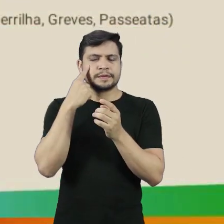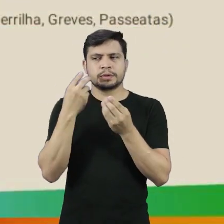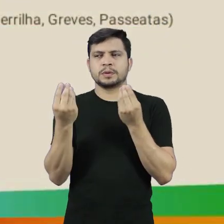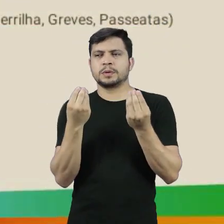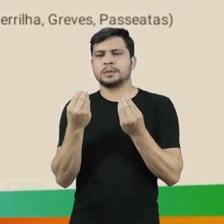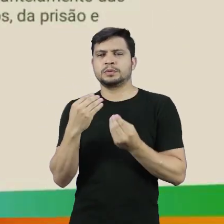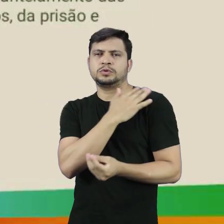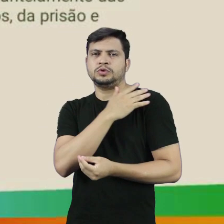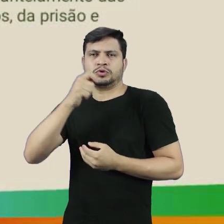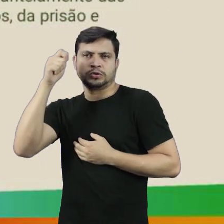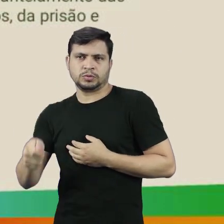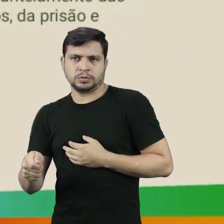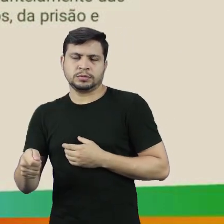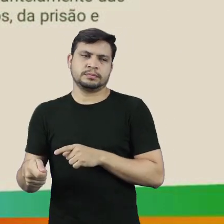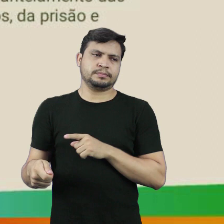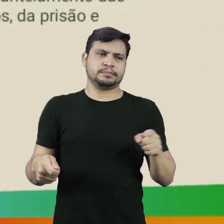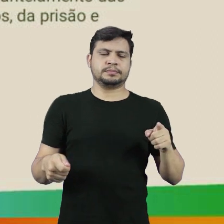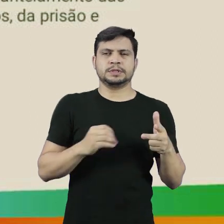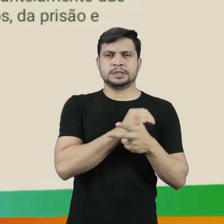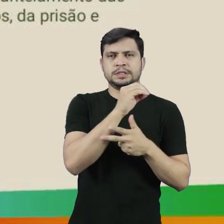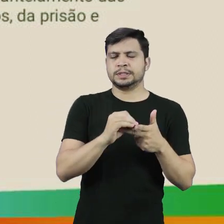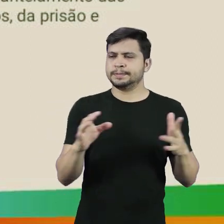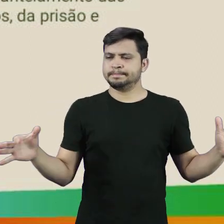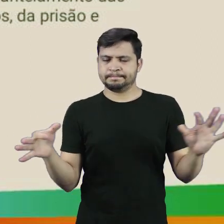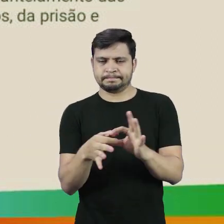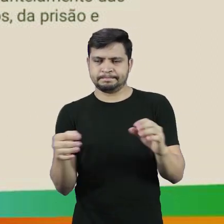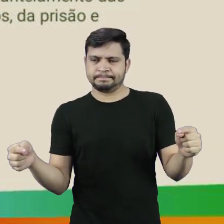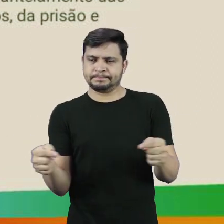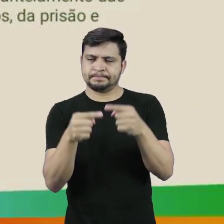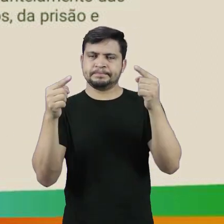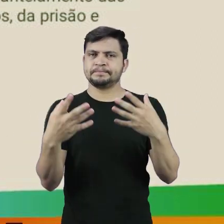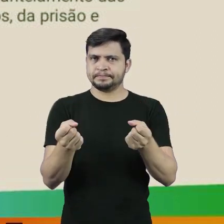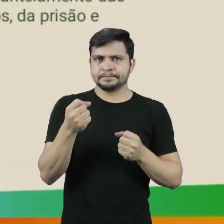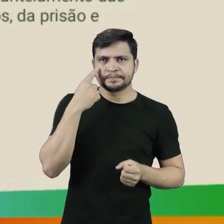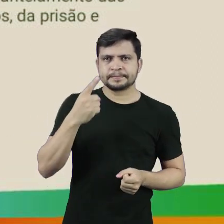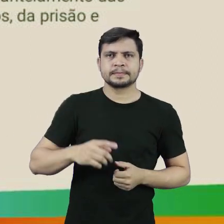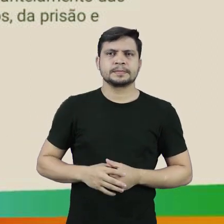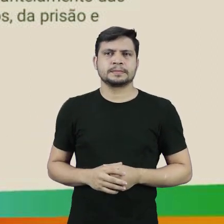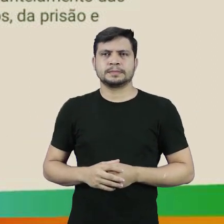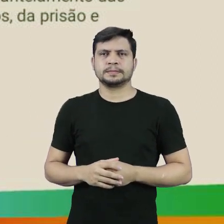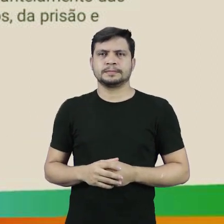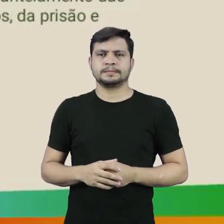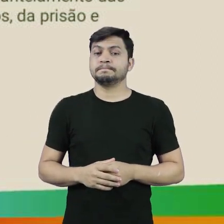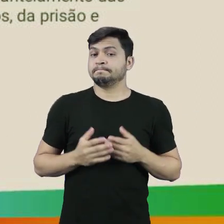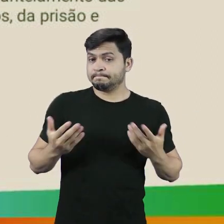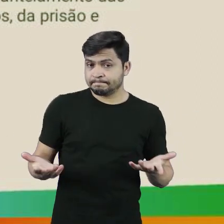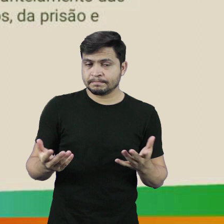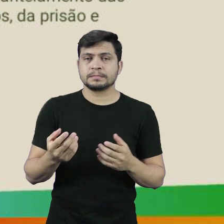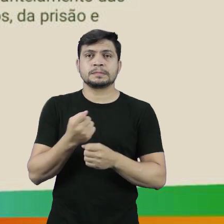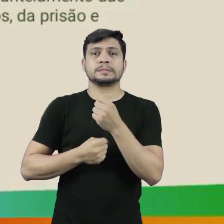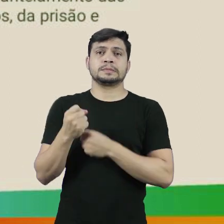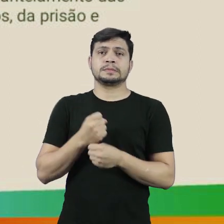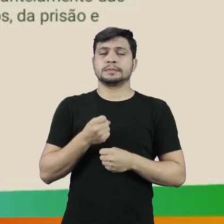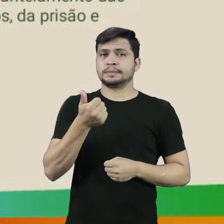encontram no Enem. Vamos lá? Questão 2 da nossa aula. Nas décadas de 1960